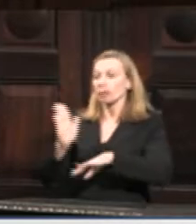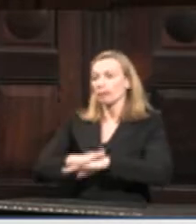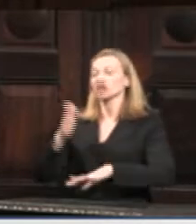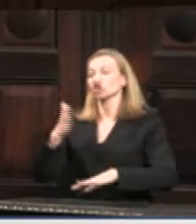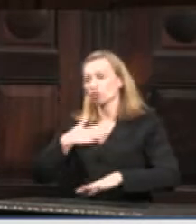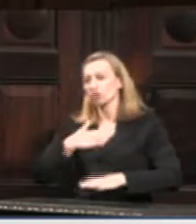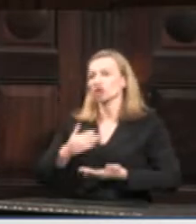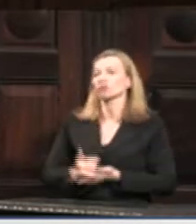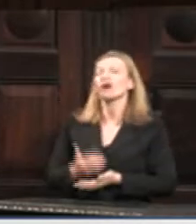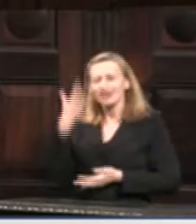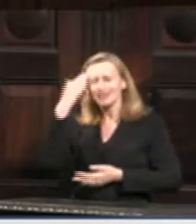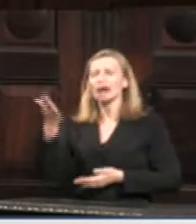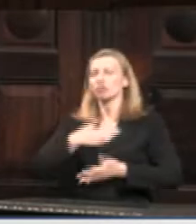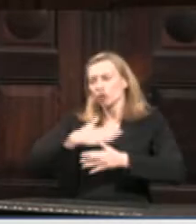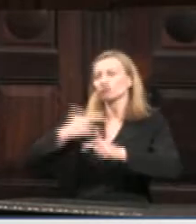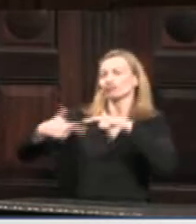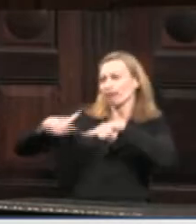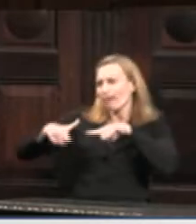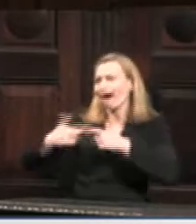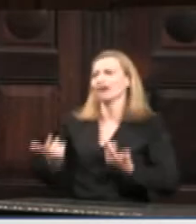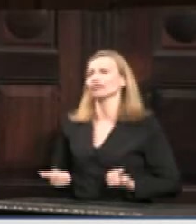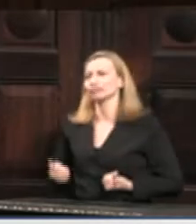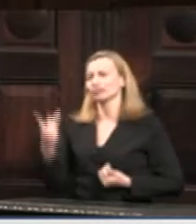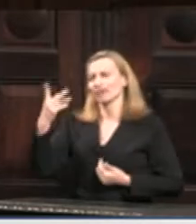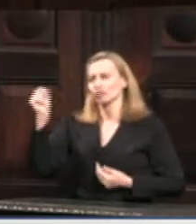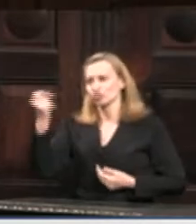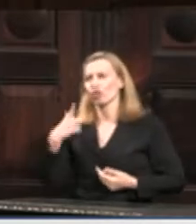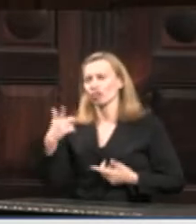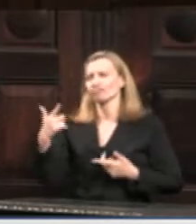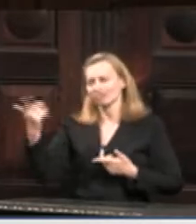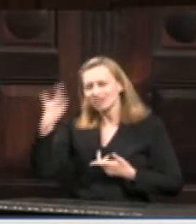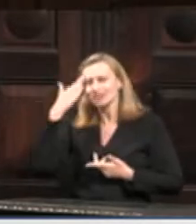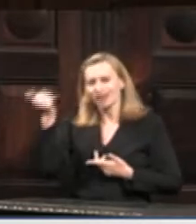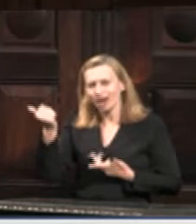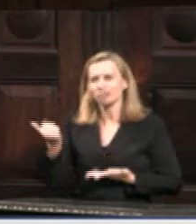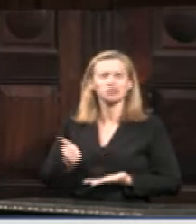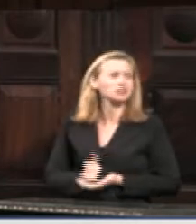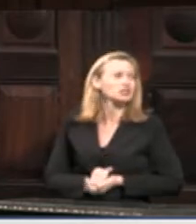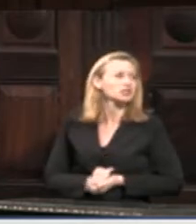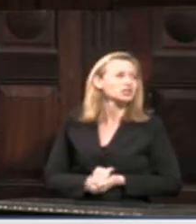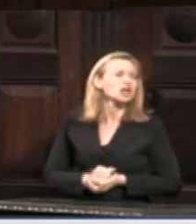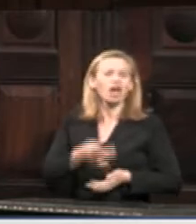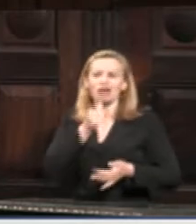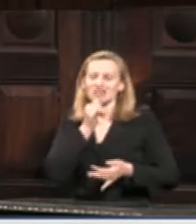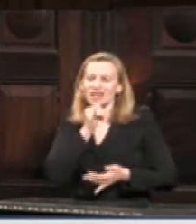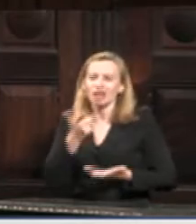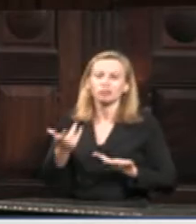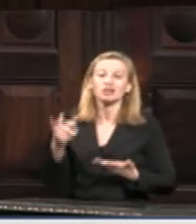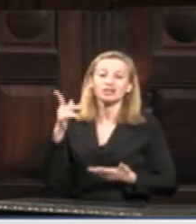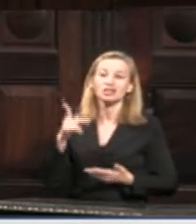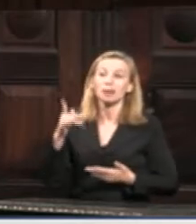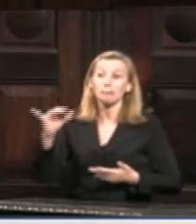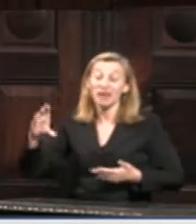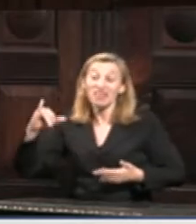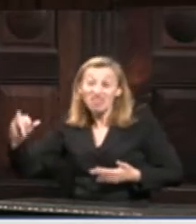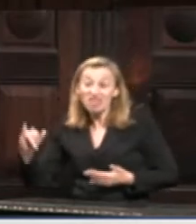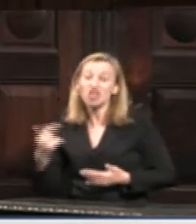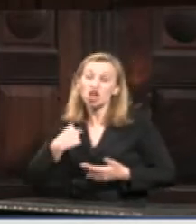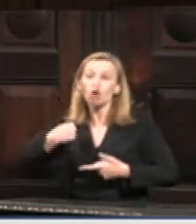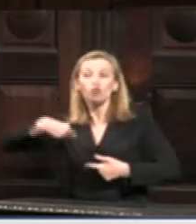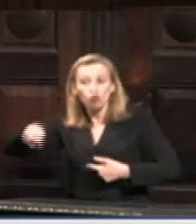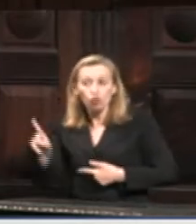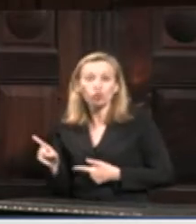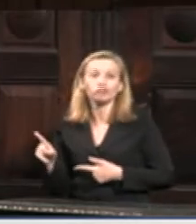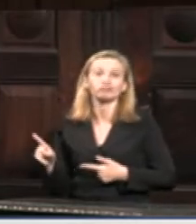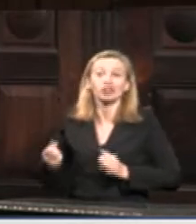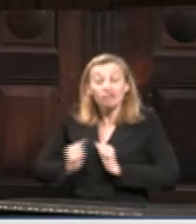fiz político, né, para que a gente implantasse aqui, por exemplo, a CPI das milícias, que eu fui participante da